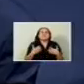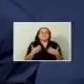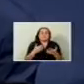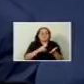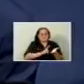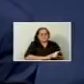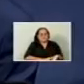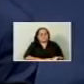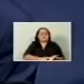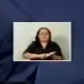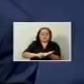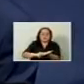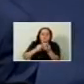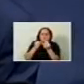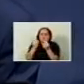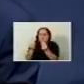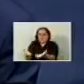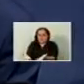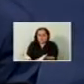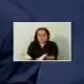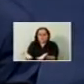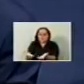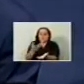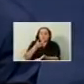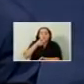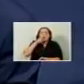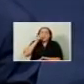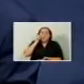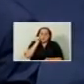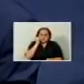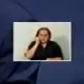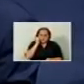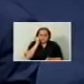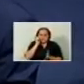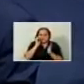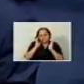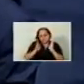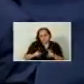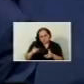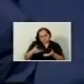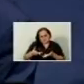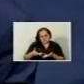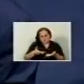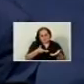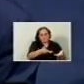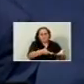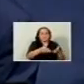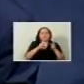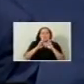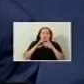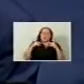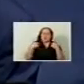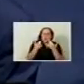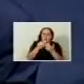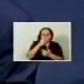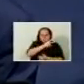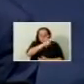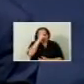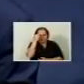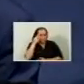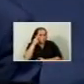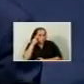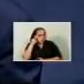uma carta à V. Exª, no dia de ontem, já que o senhor nos convidou para uma reunião com o prefeito João Dória, a todas as